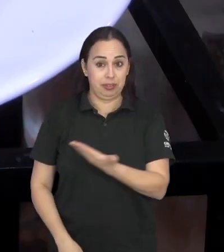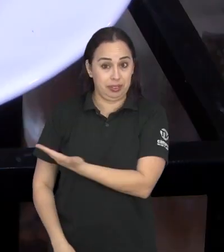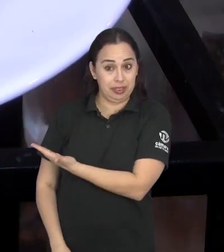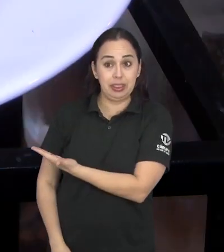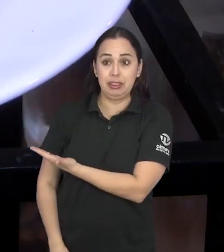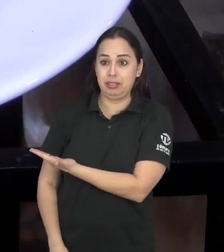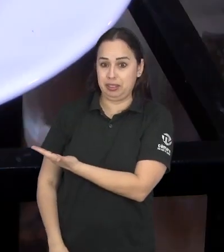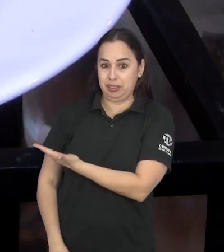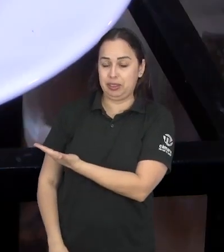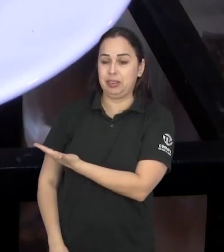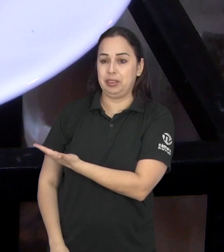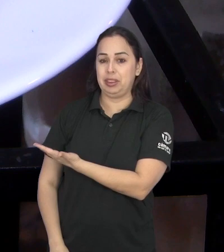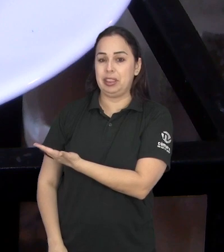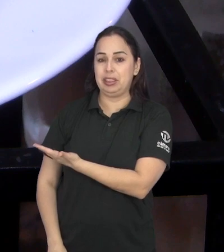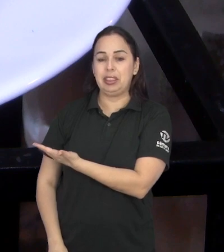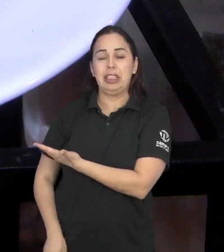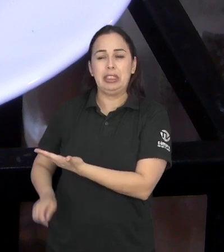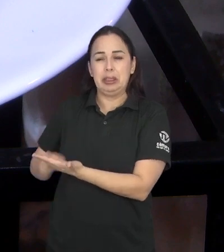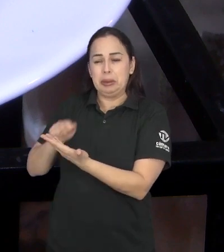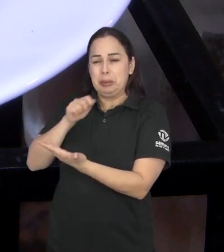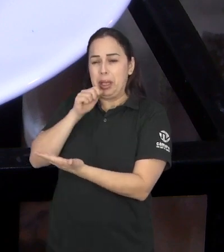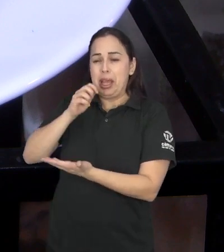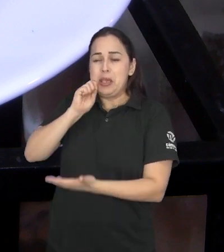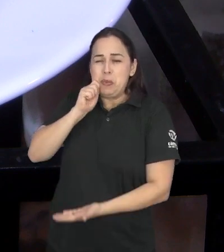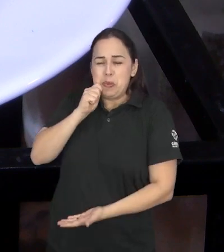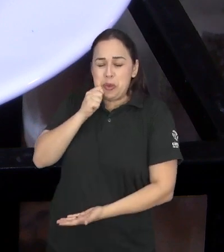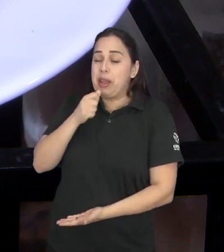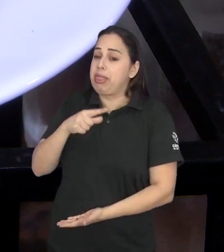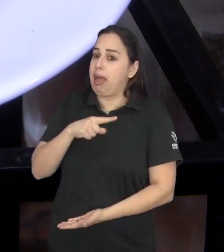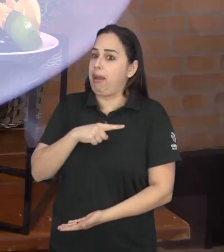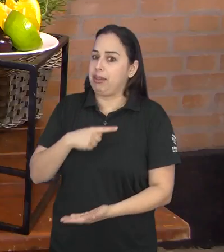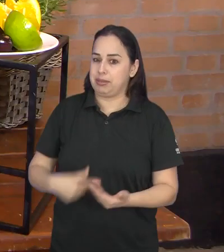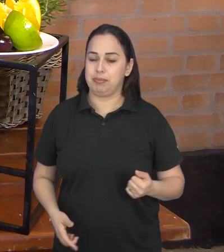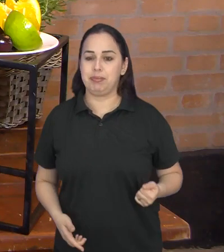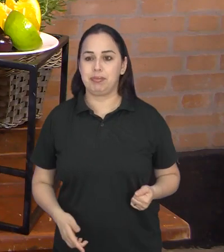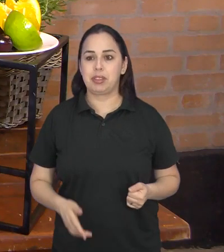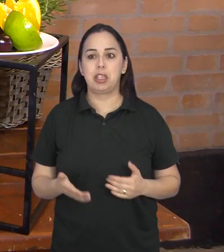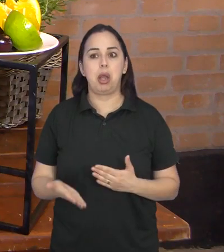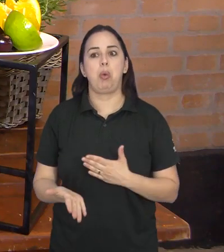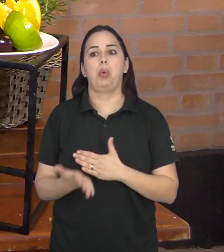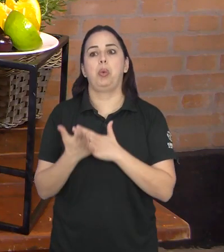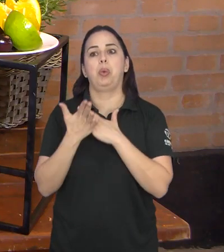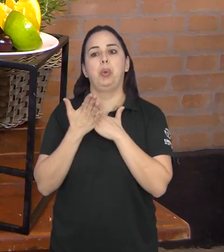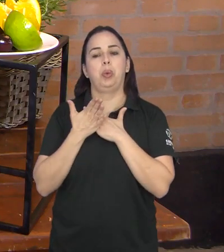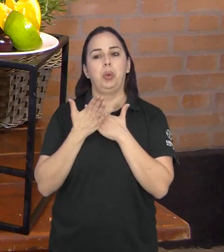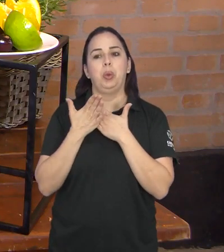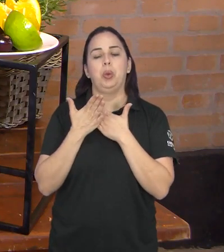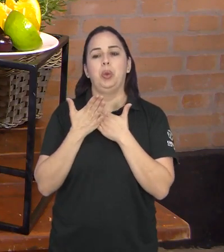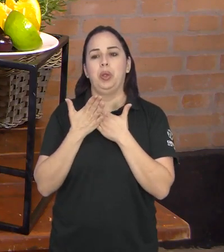cúrcuma, o gengibre e o limão. São altamente